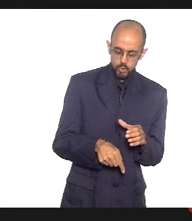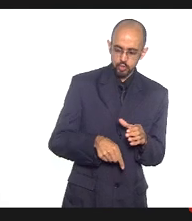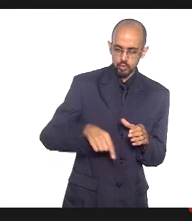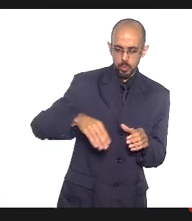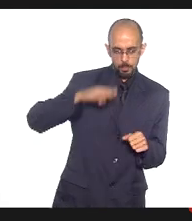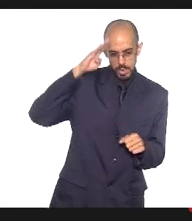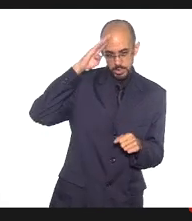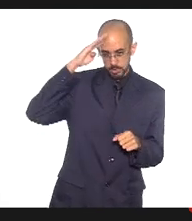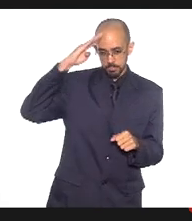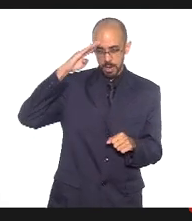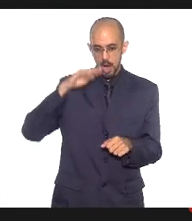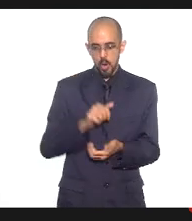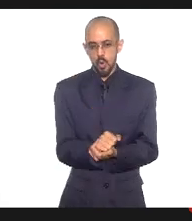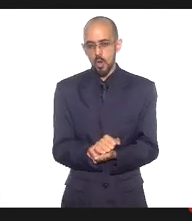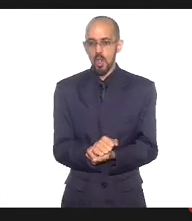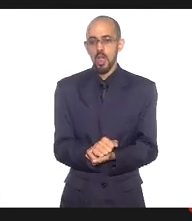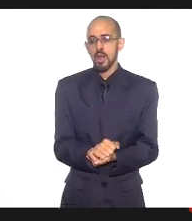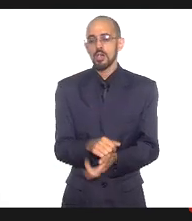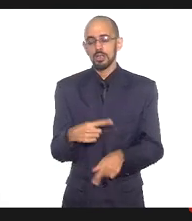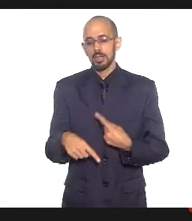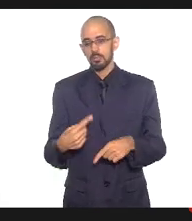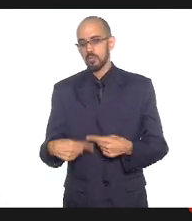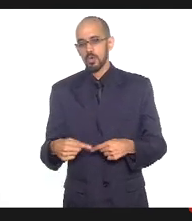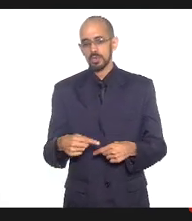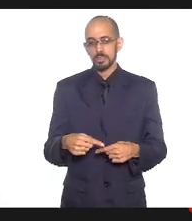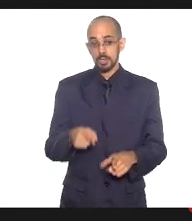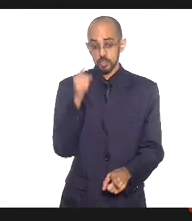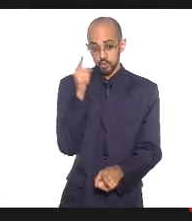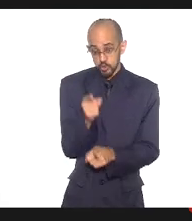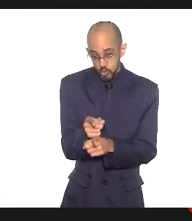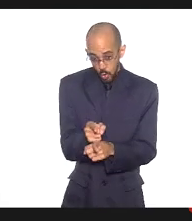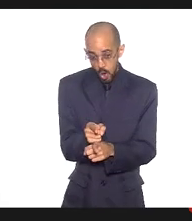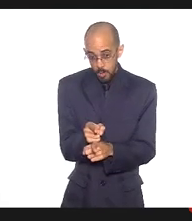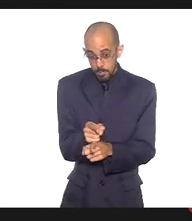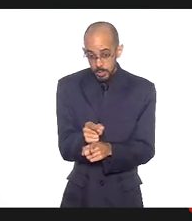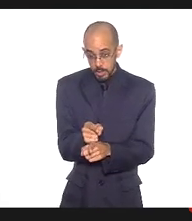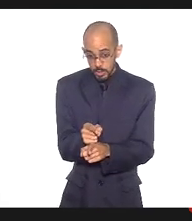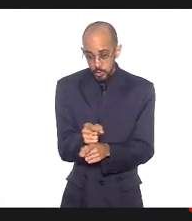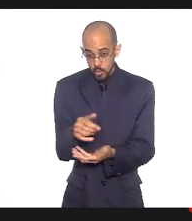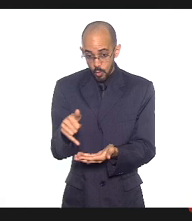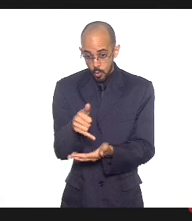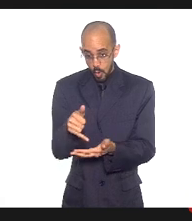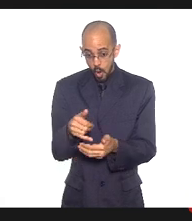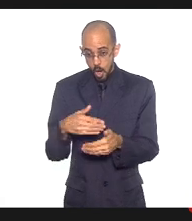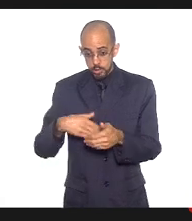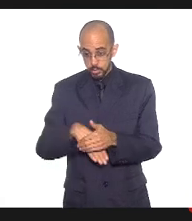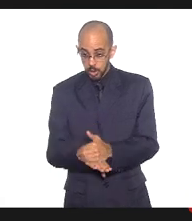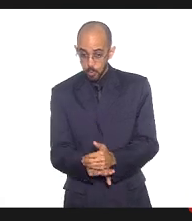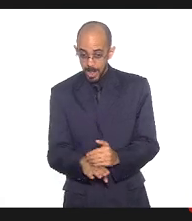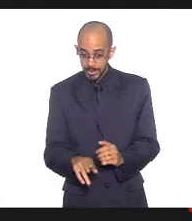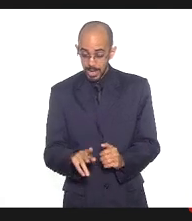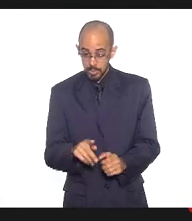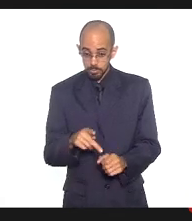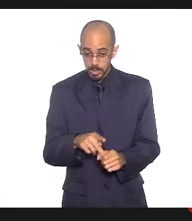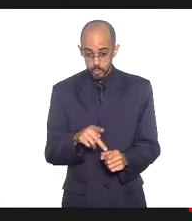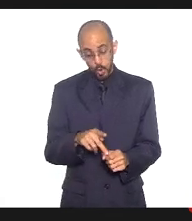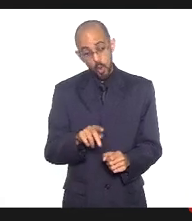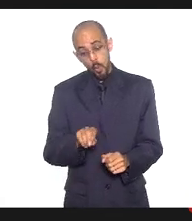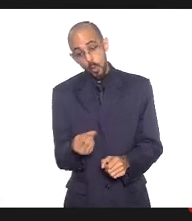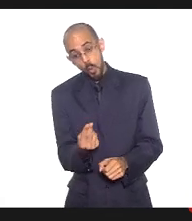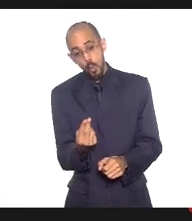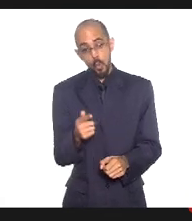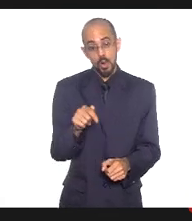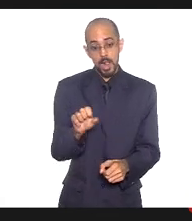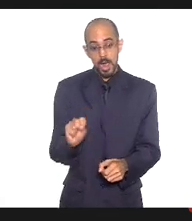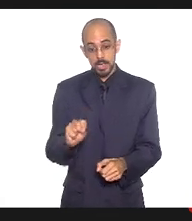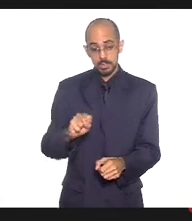inicialmente e, a partir da descoberta de um reservatório de petróleo ou de gás, tem uma fase